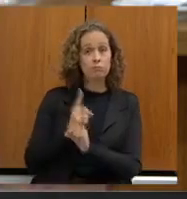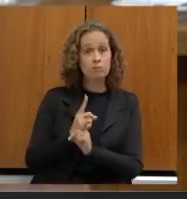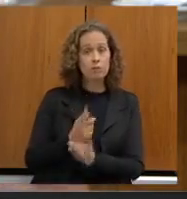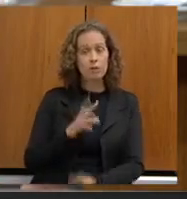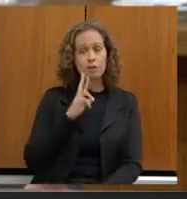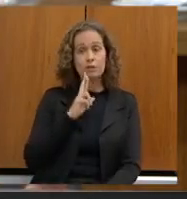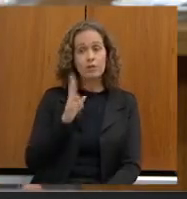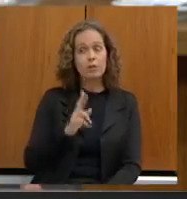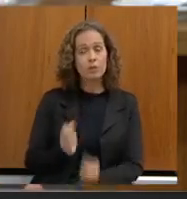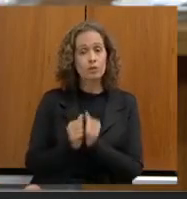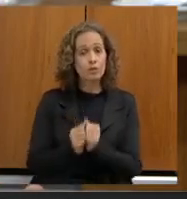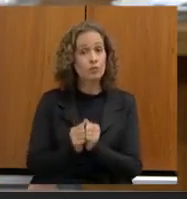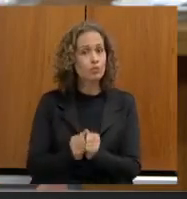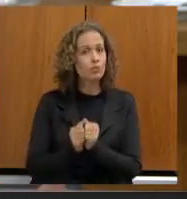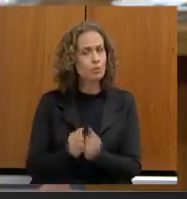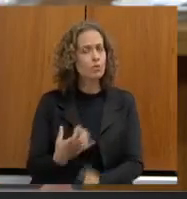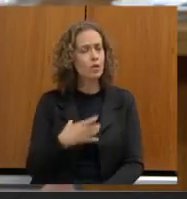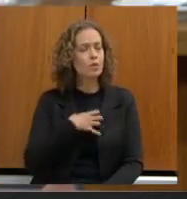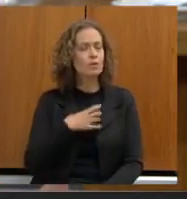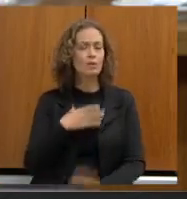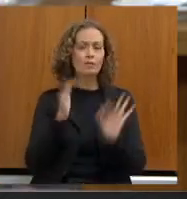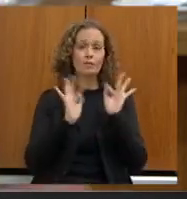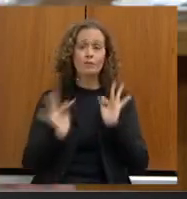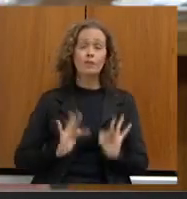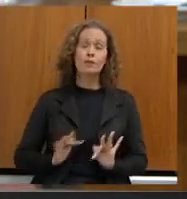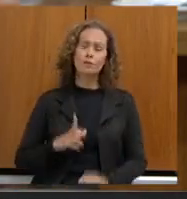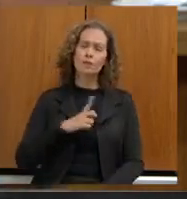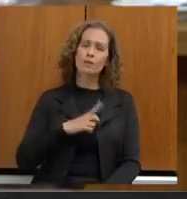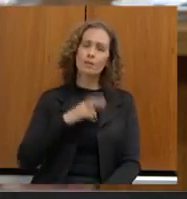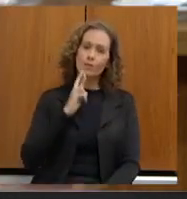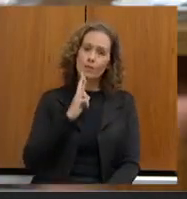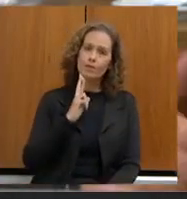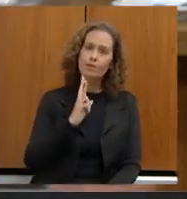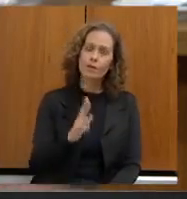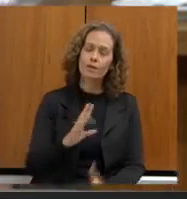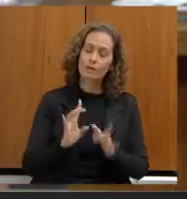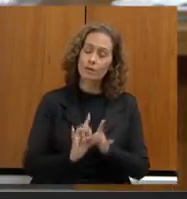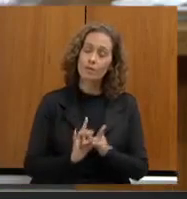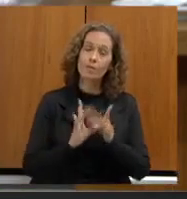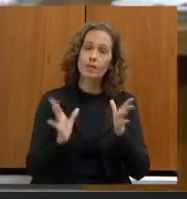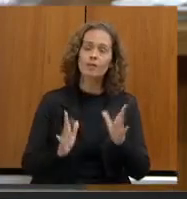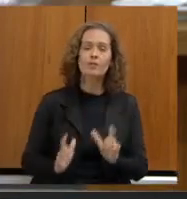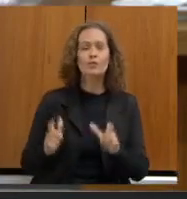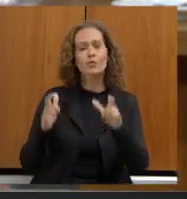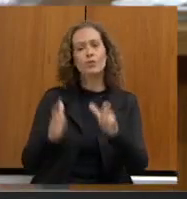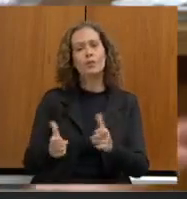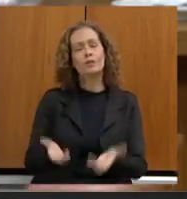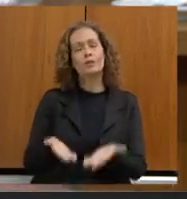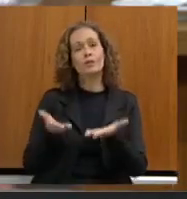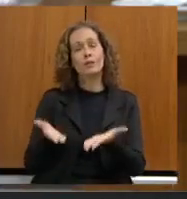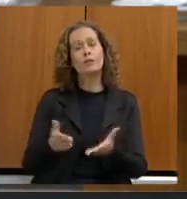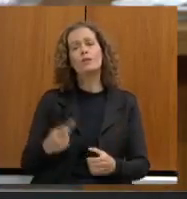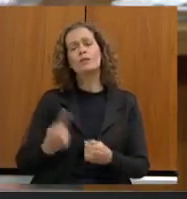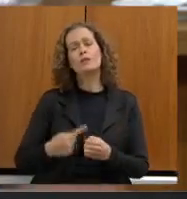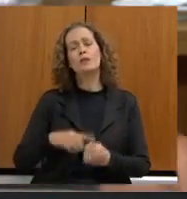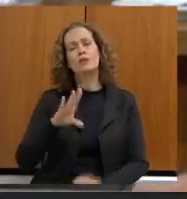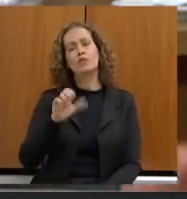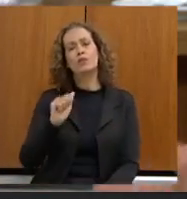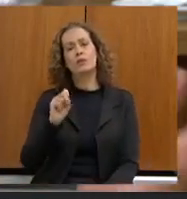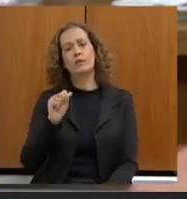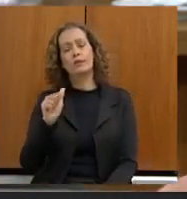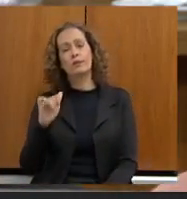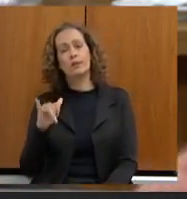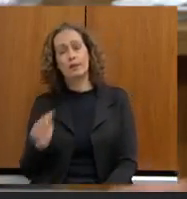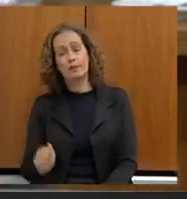juntos e fico muito satisfeito quando a gente tem esse resultado da liberação de um espaço como esse lá em Cássia que vai